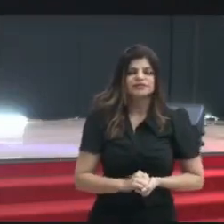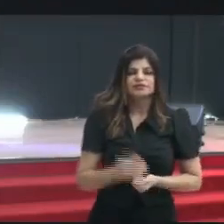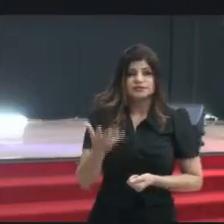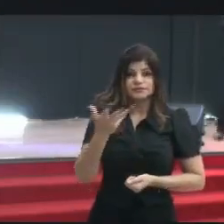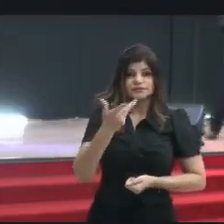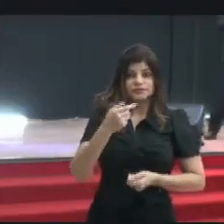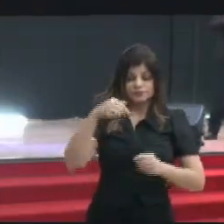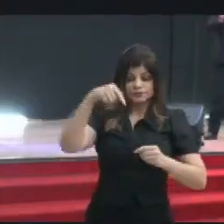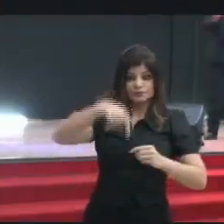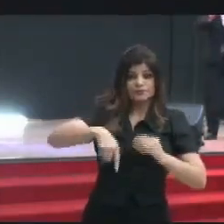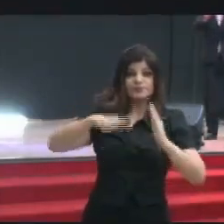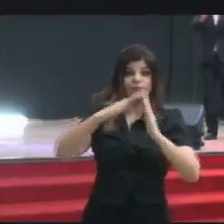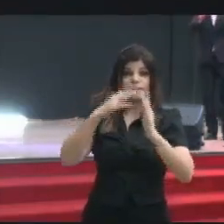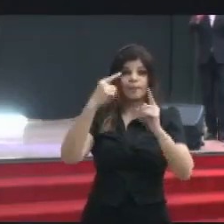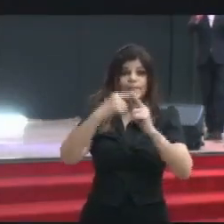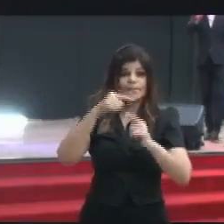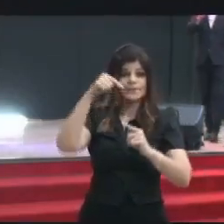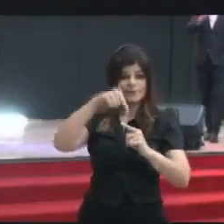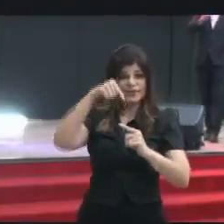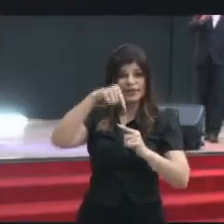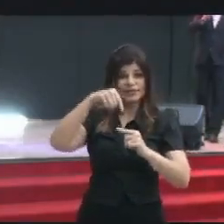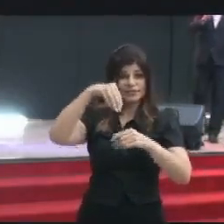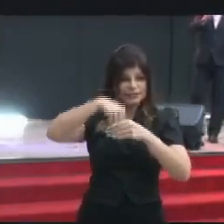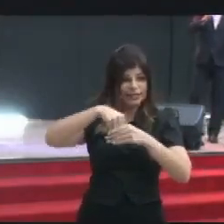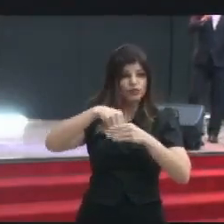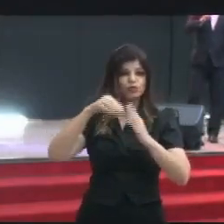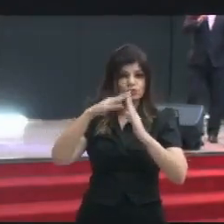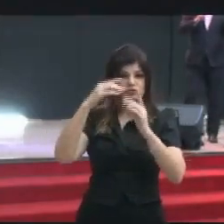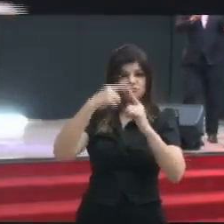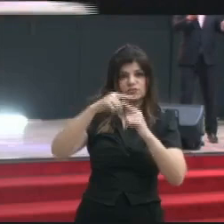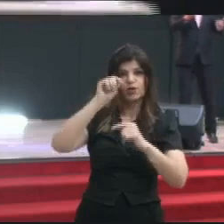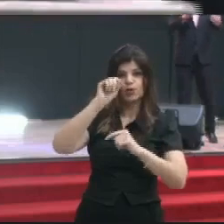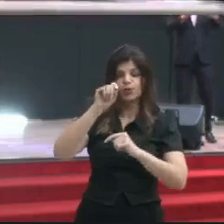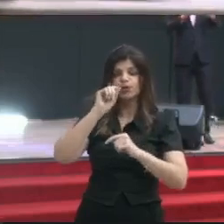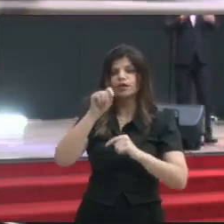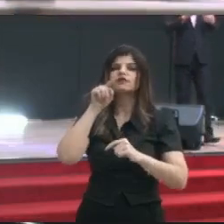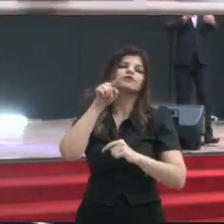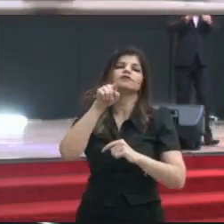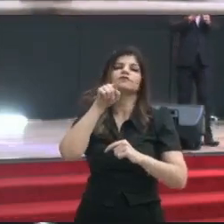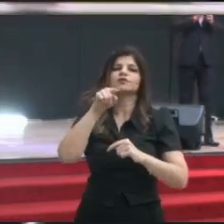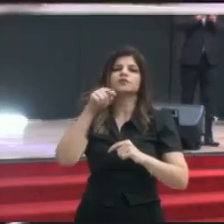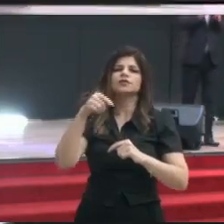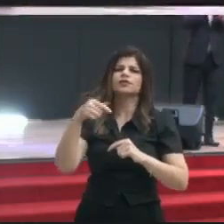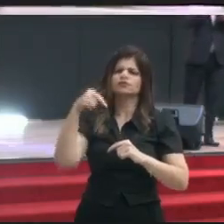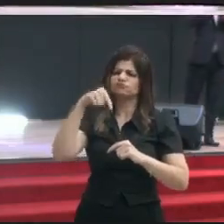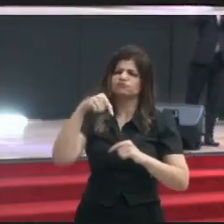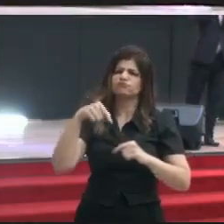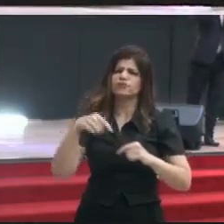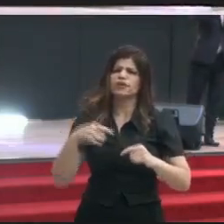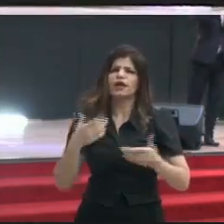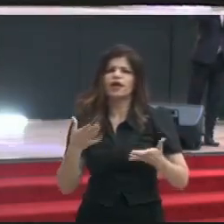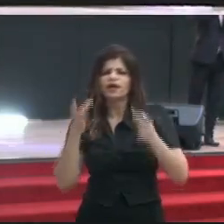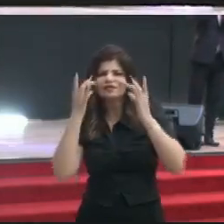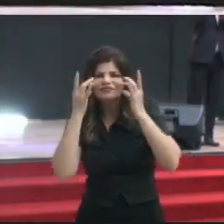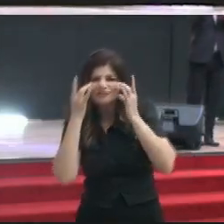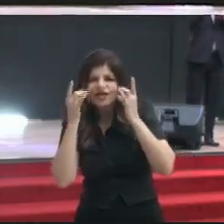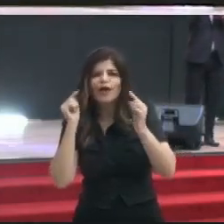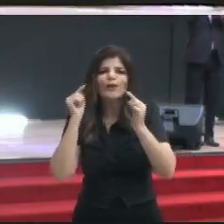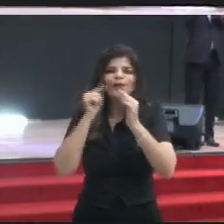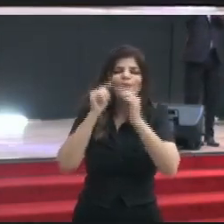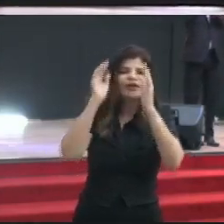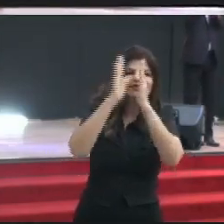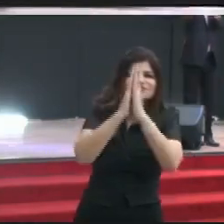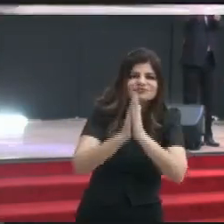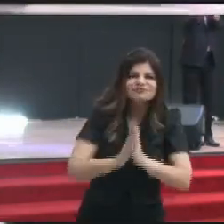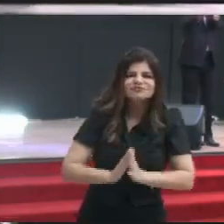da igreja, dentro dessas quatro paredes, você está aqui para adorar a Deus